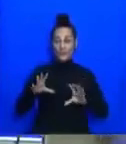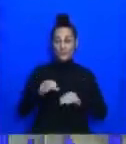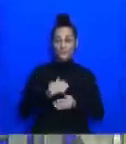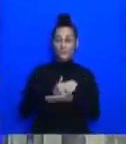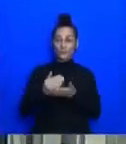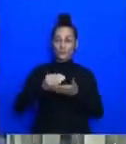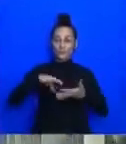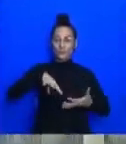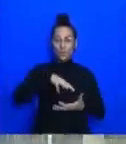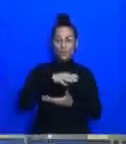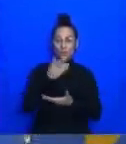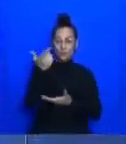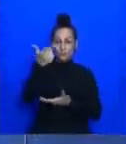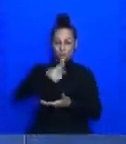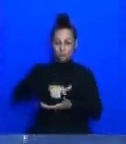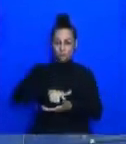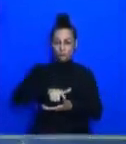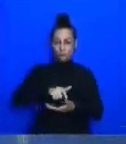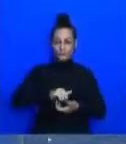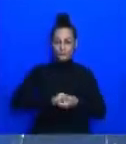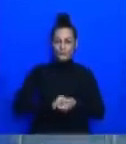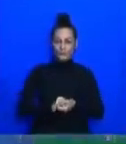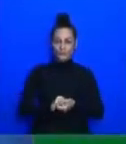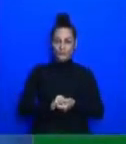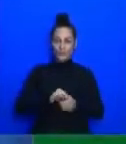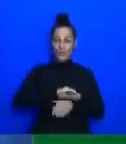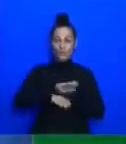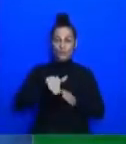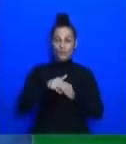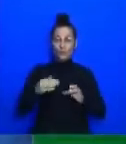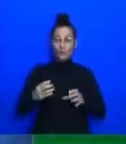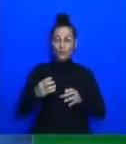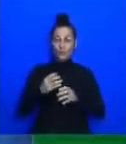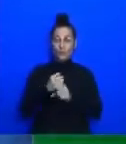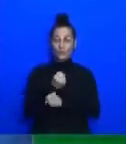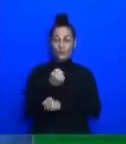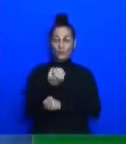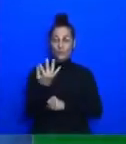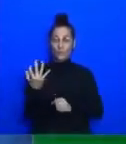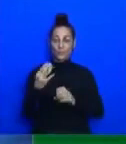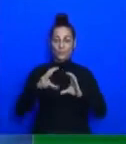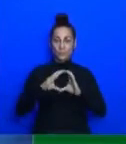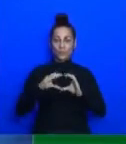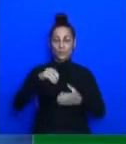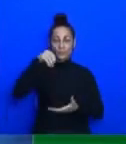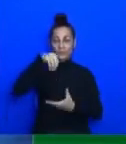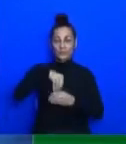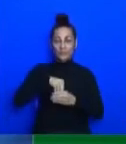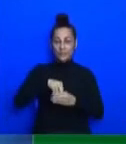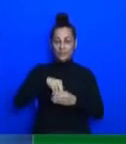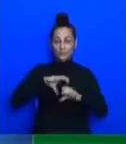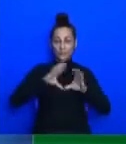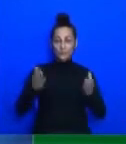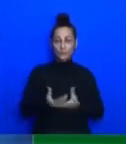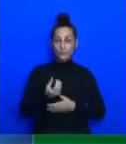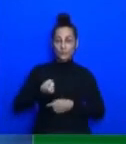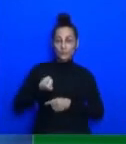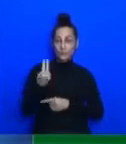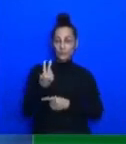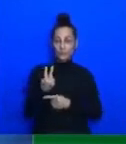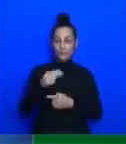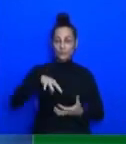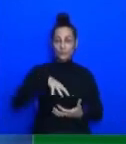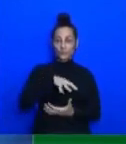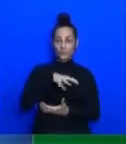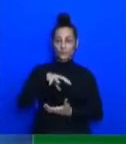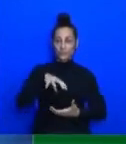vamos reiniciar o funcionamento do globo. Todo o universo de bolas dentro do globo número 2.